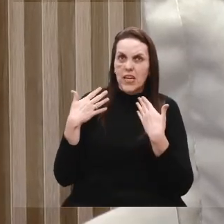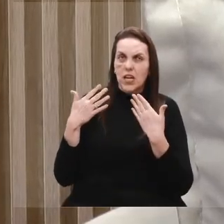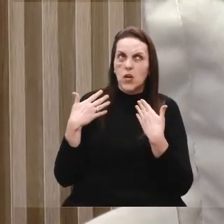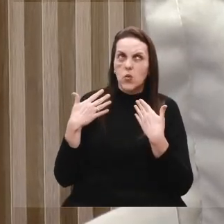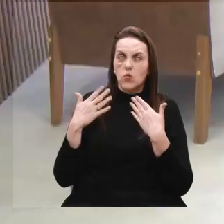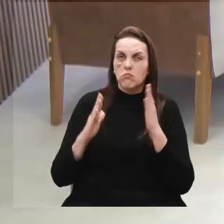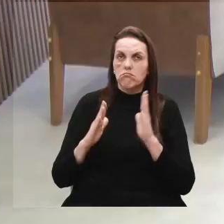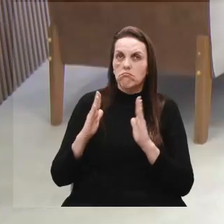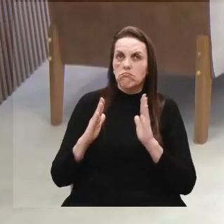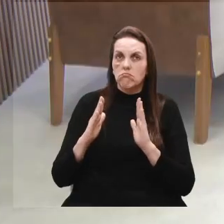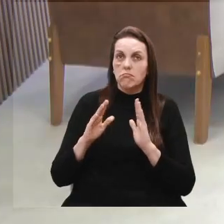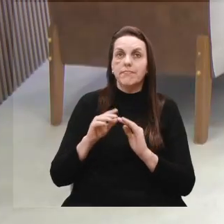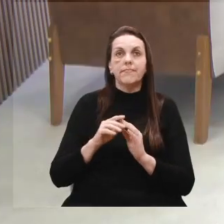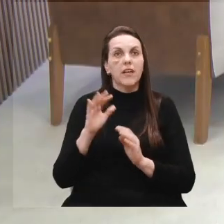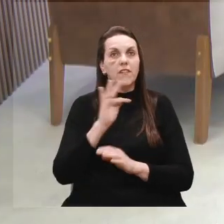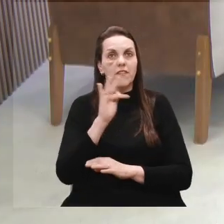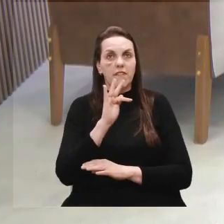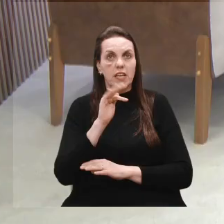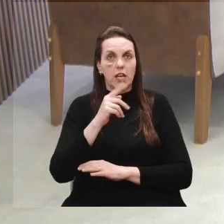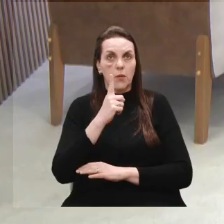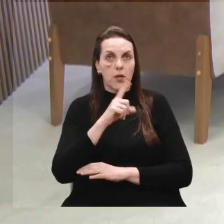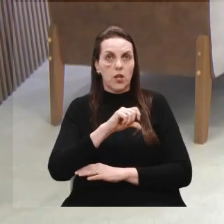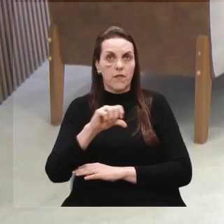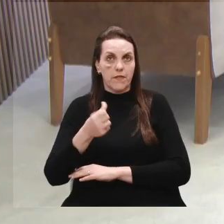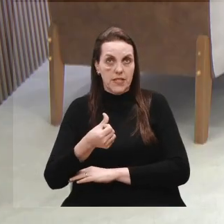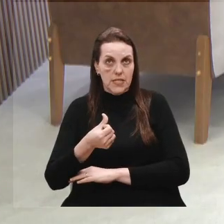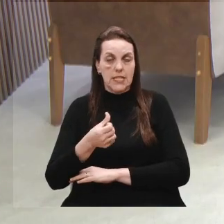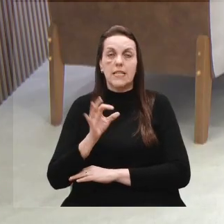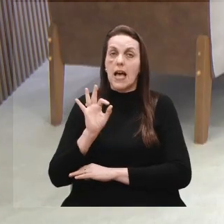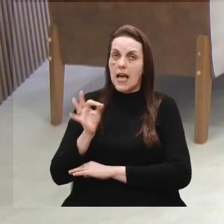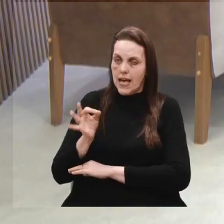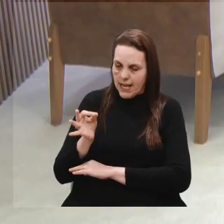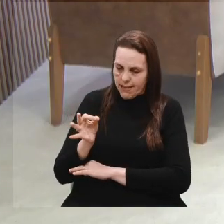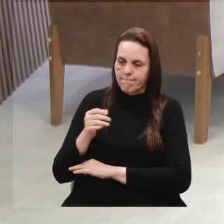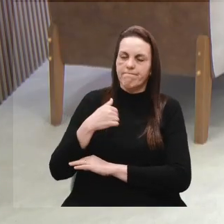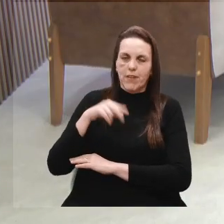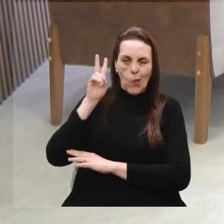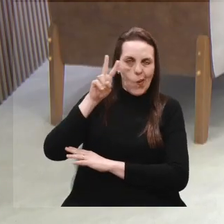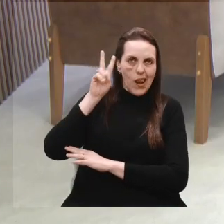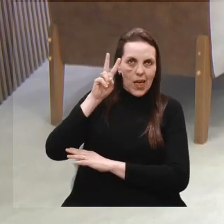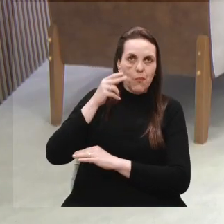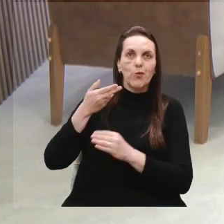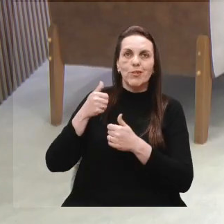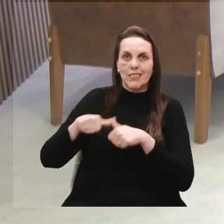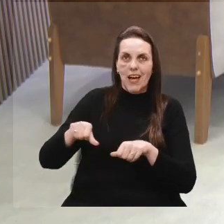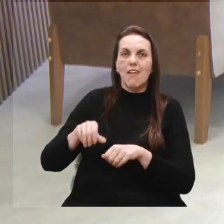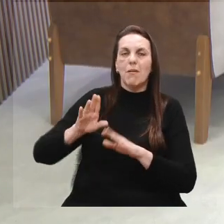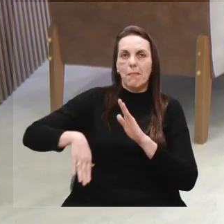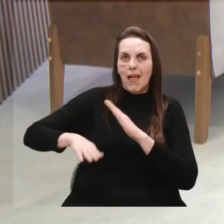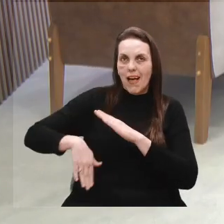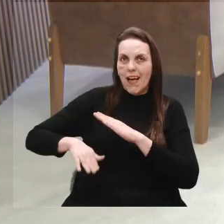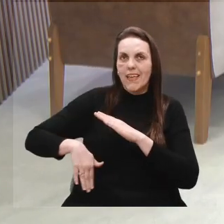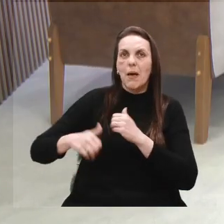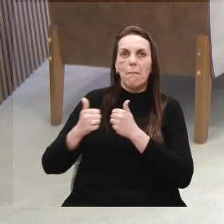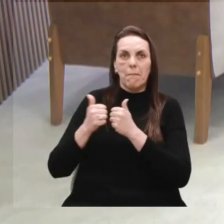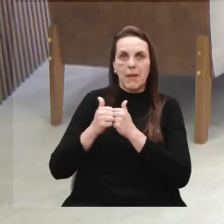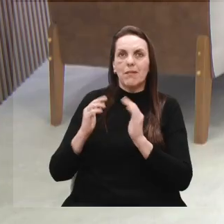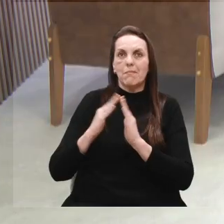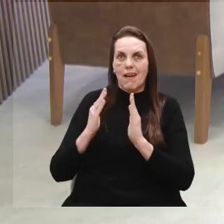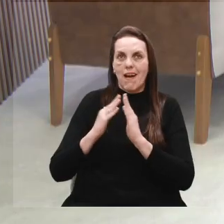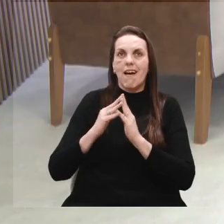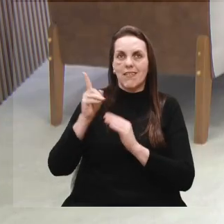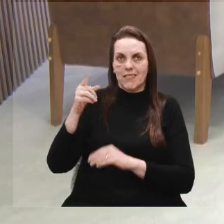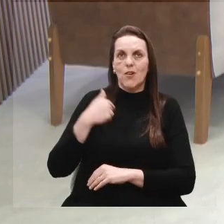verão, se eu não me engano. Fevereiro de 96. Fevereiro de 96, porque eu lembro de estar na praia, perto da minha